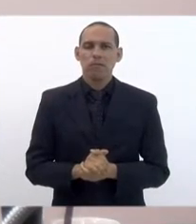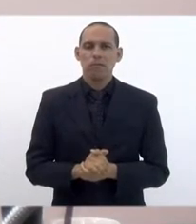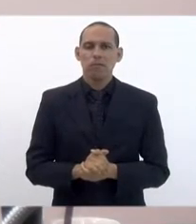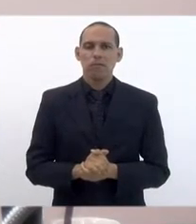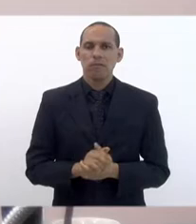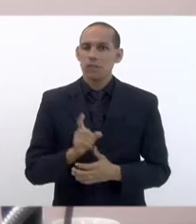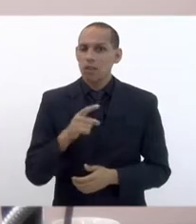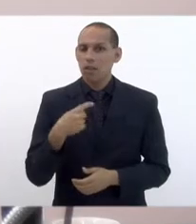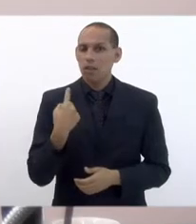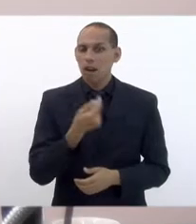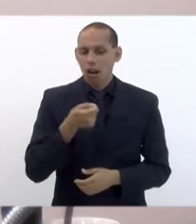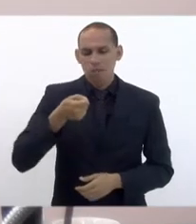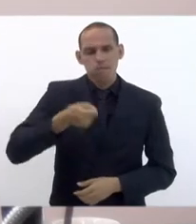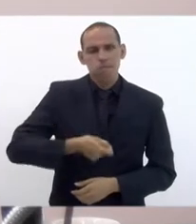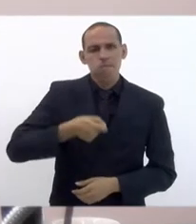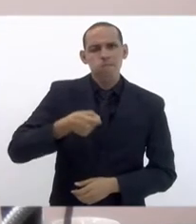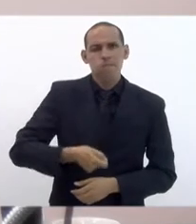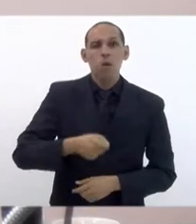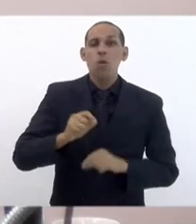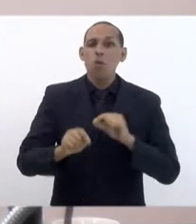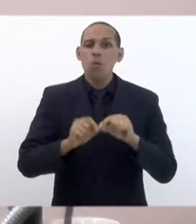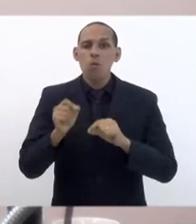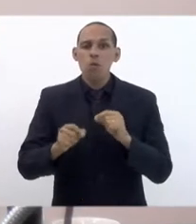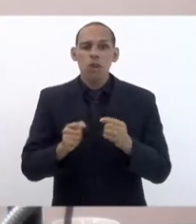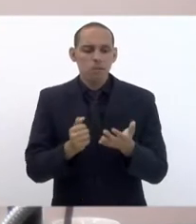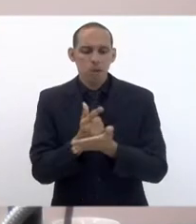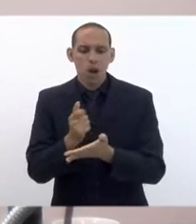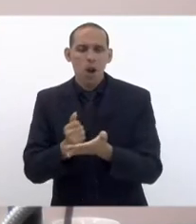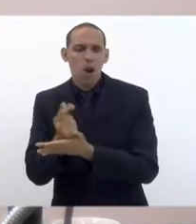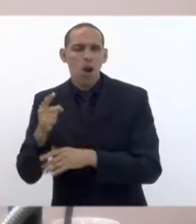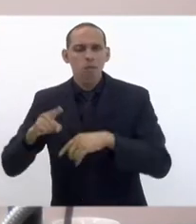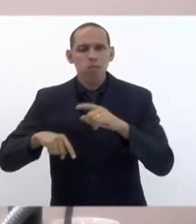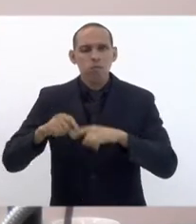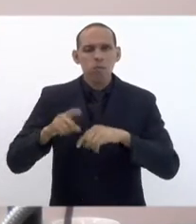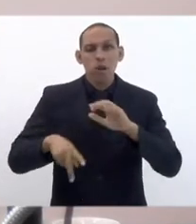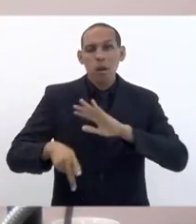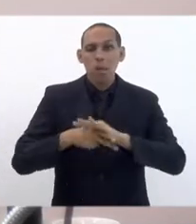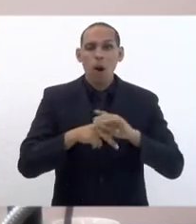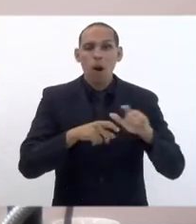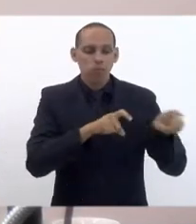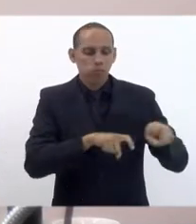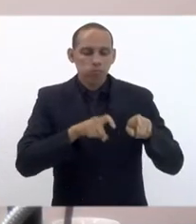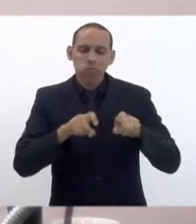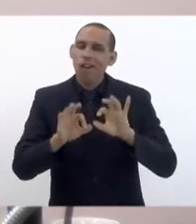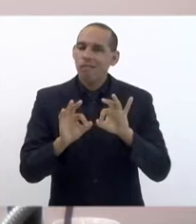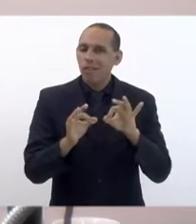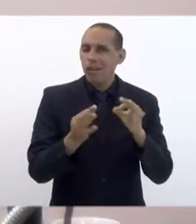gente é obrigado à aquisição de produtos da agricultura familiar para